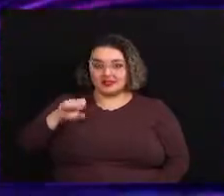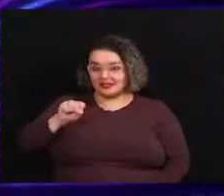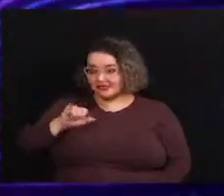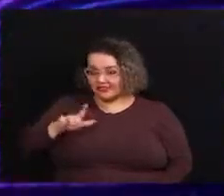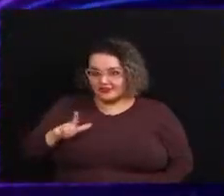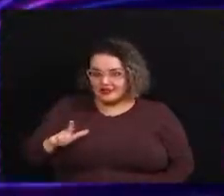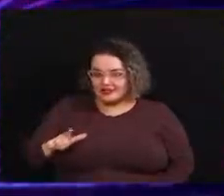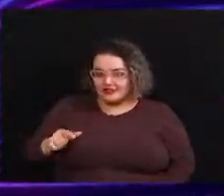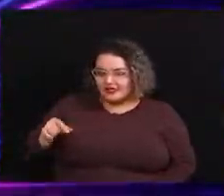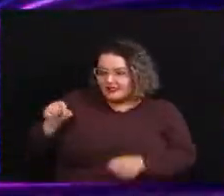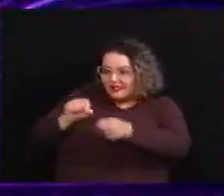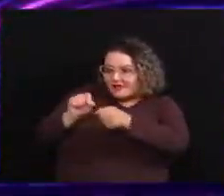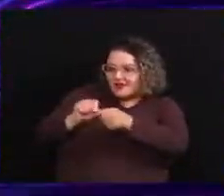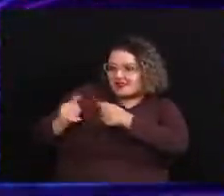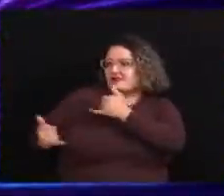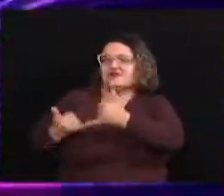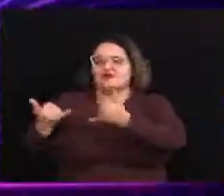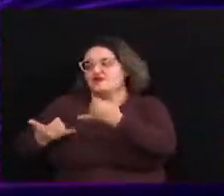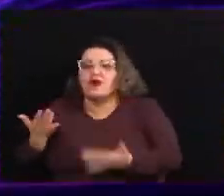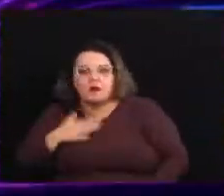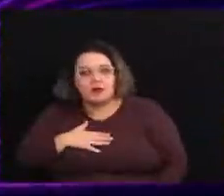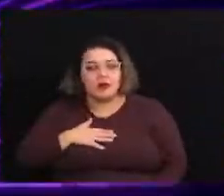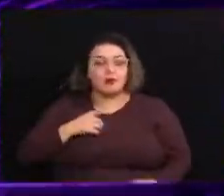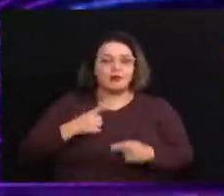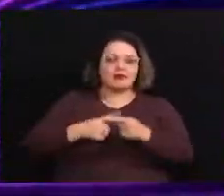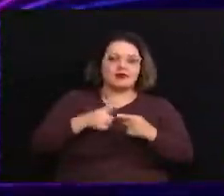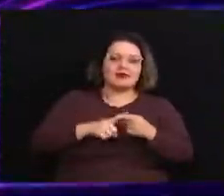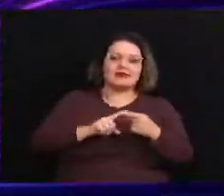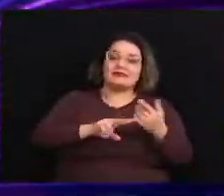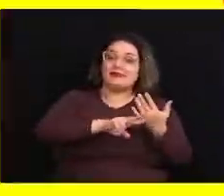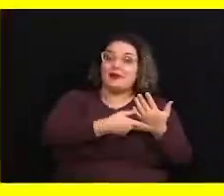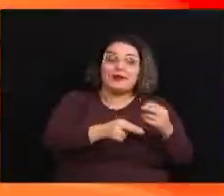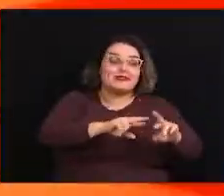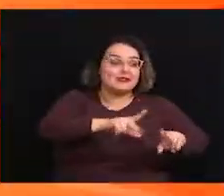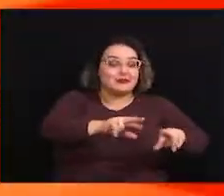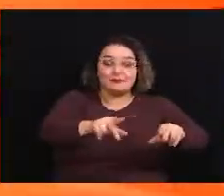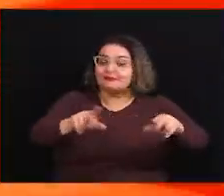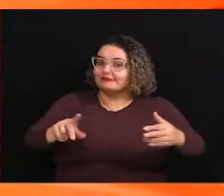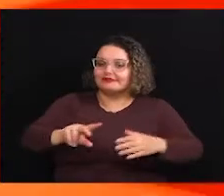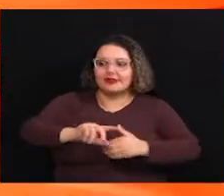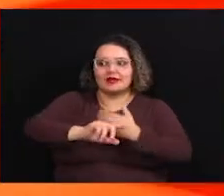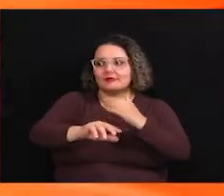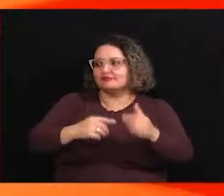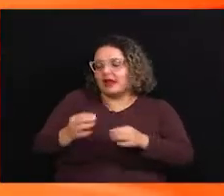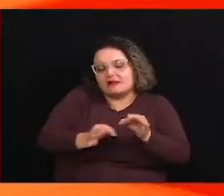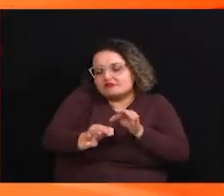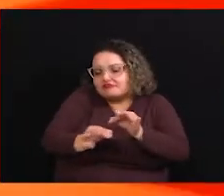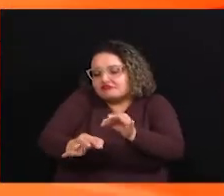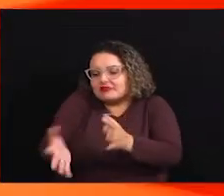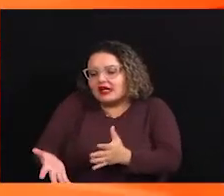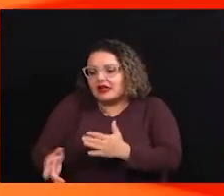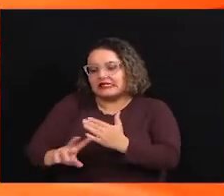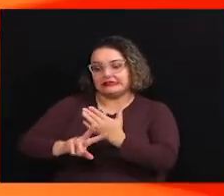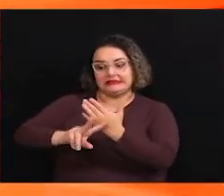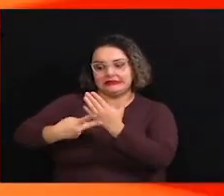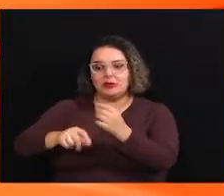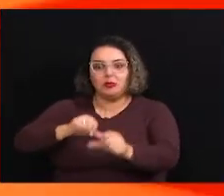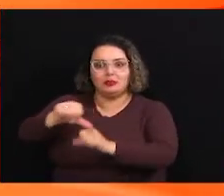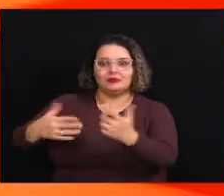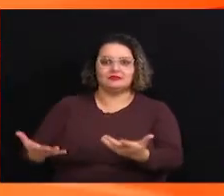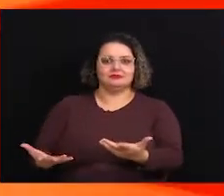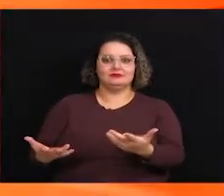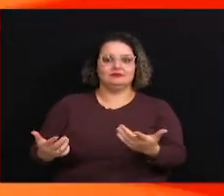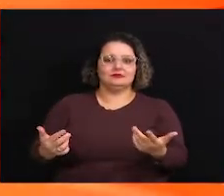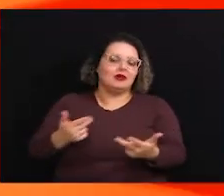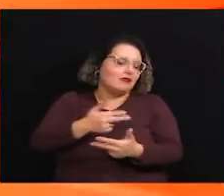comigo? É porque é contradição atrás de contradição. Então, assim, tem reviravoltas o tempo todo. Eu tive muitos